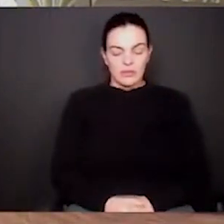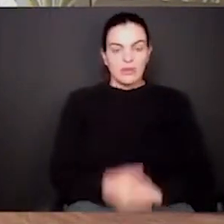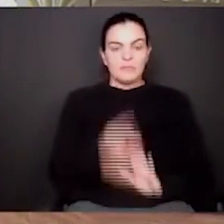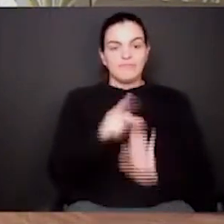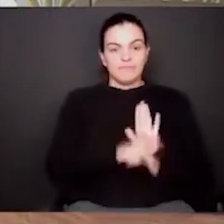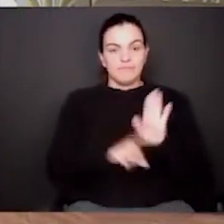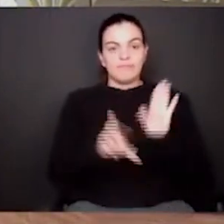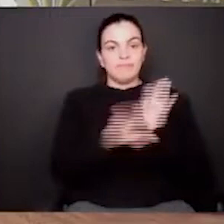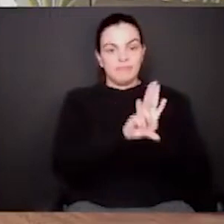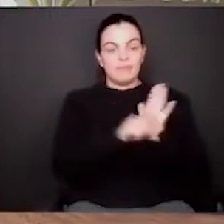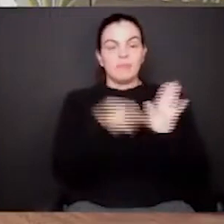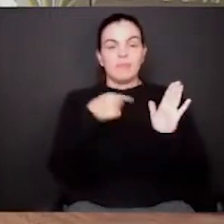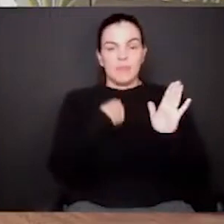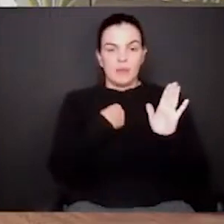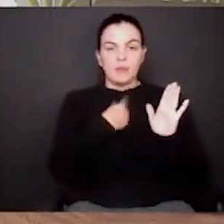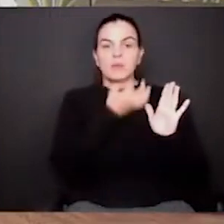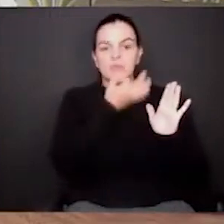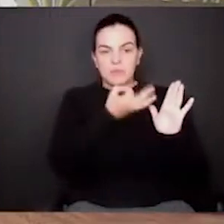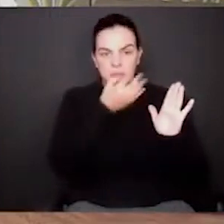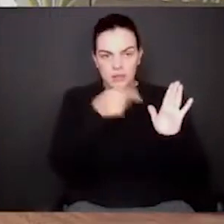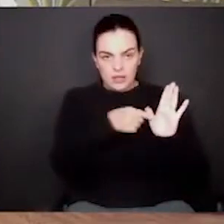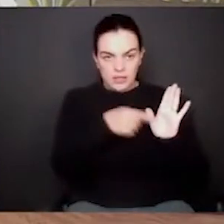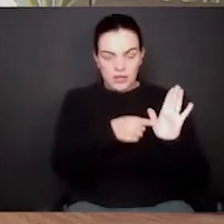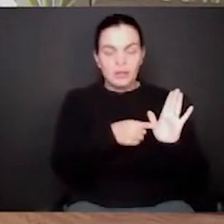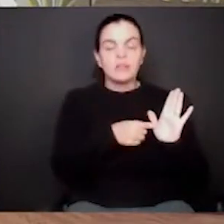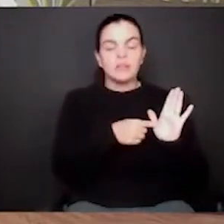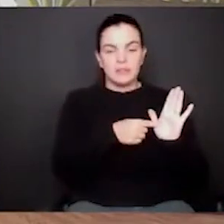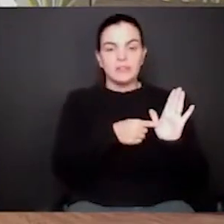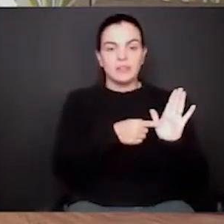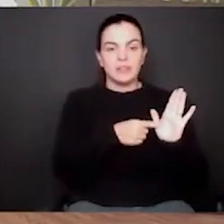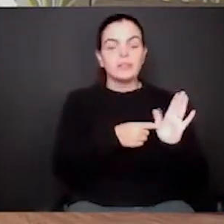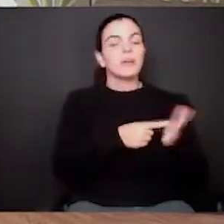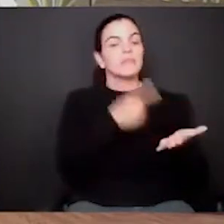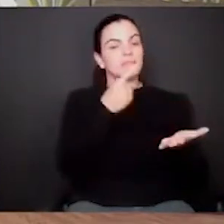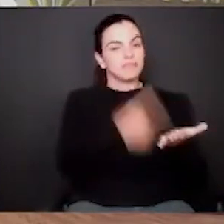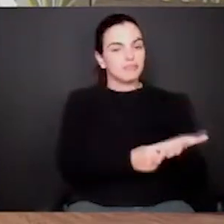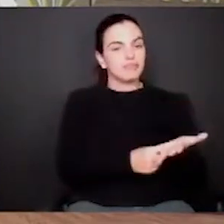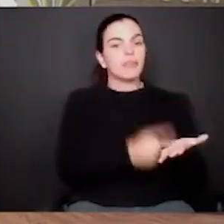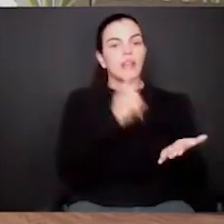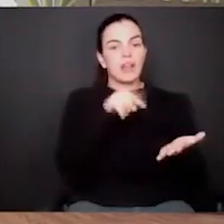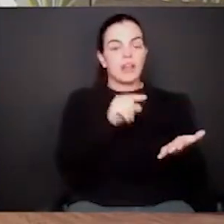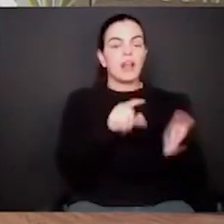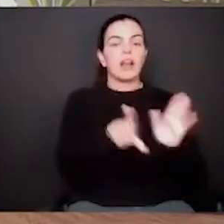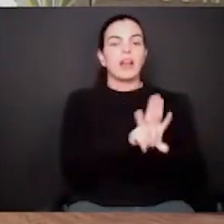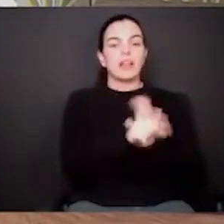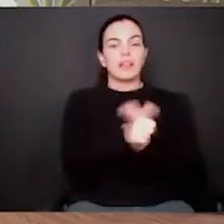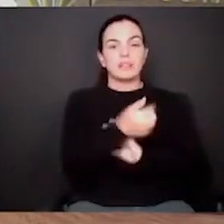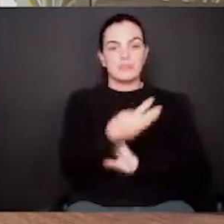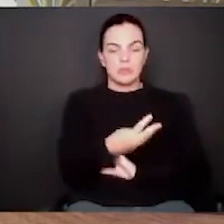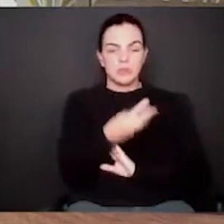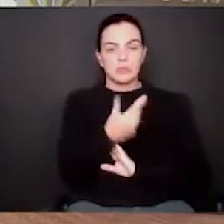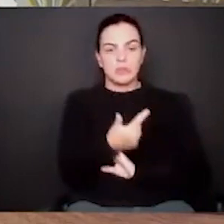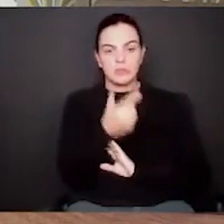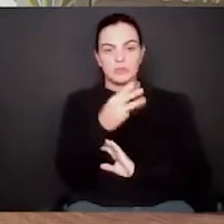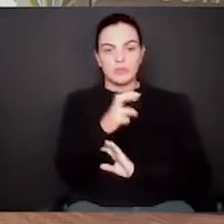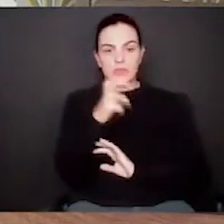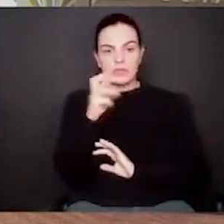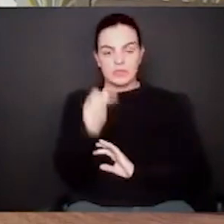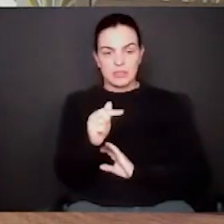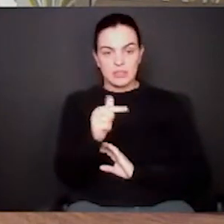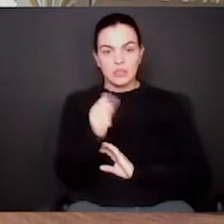Eu já disse aqui, ele nasce a partir do marco legal da primeira infância, que é a Lei 13.257, de 8 de março de